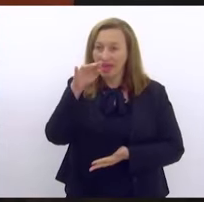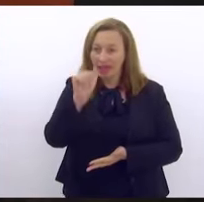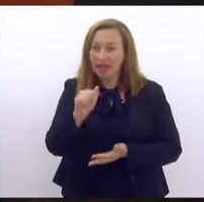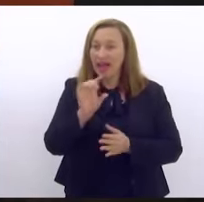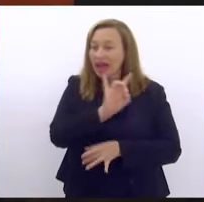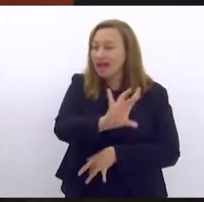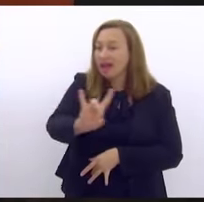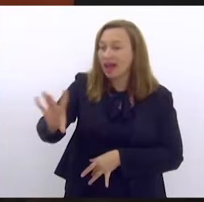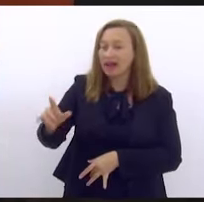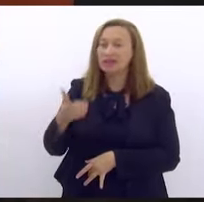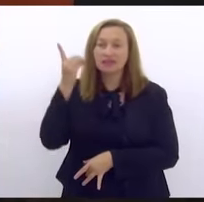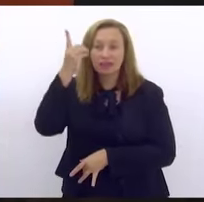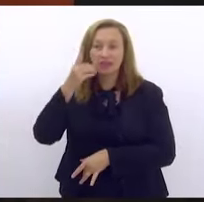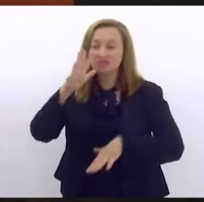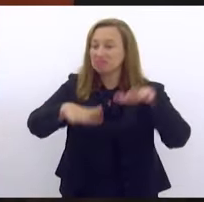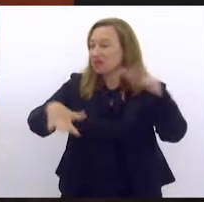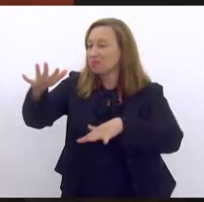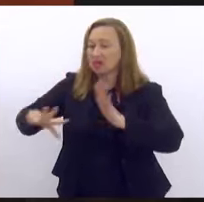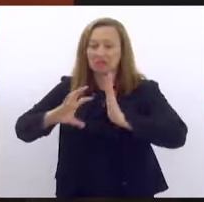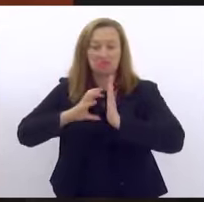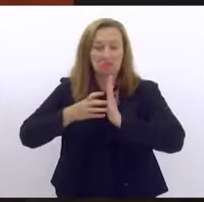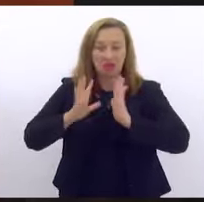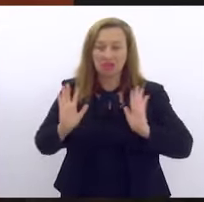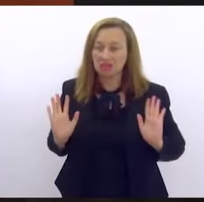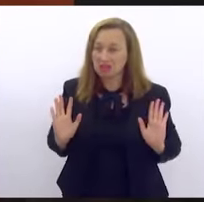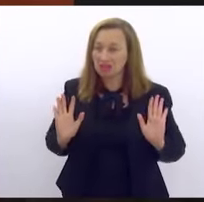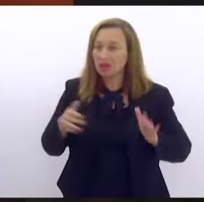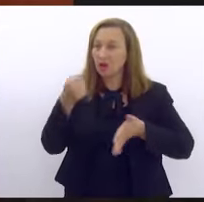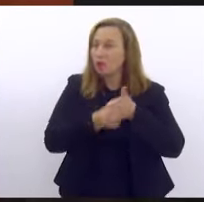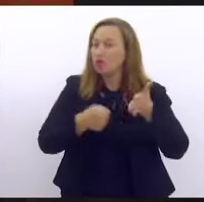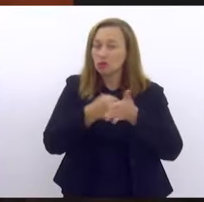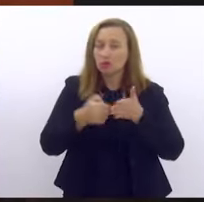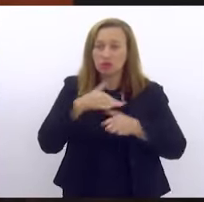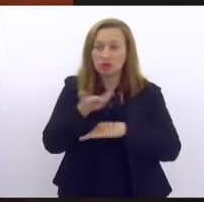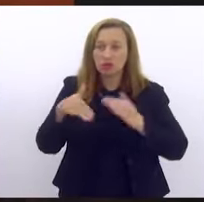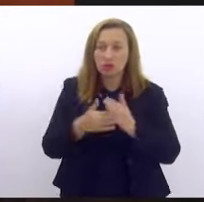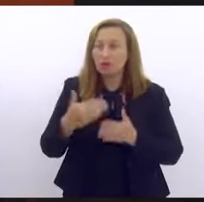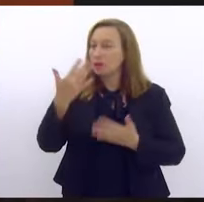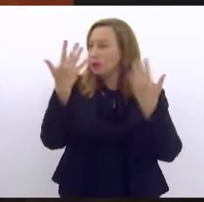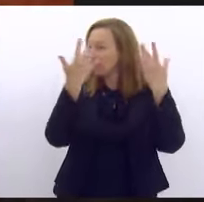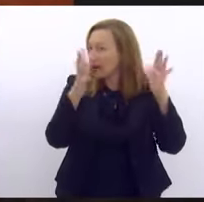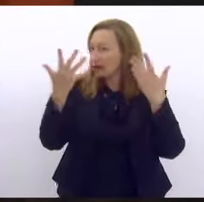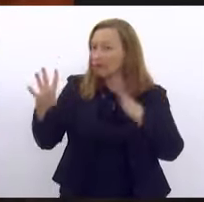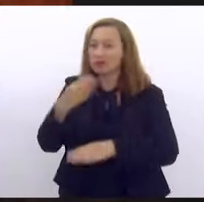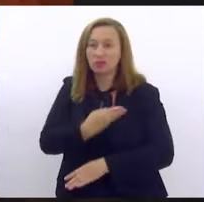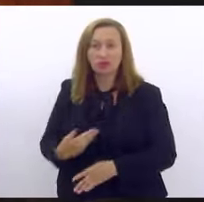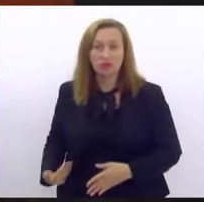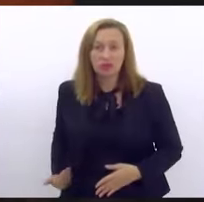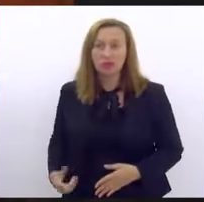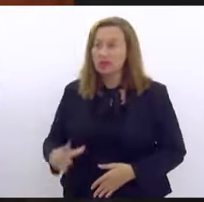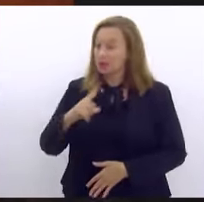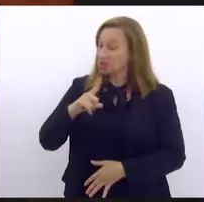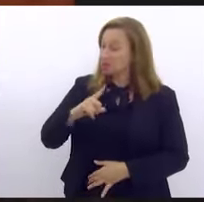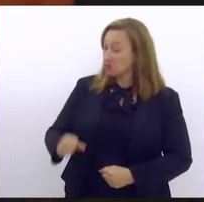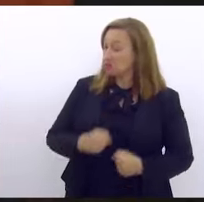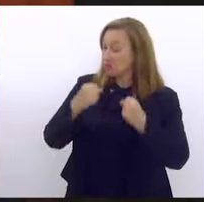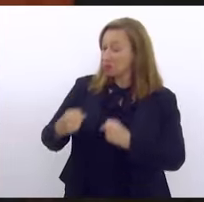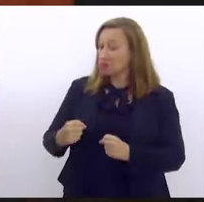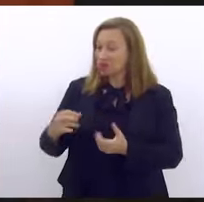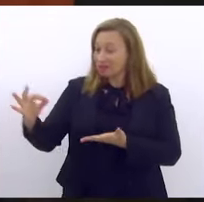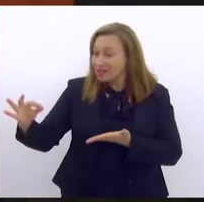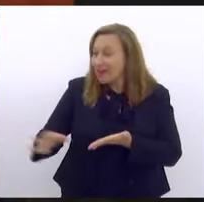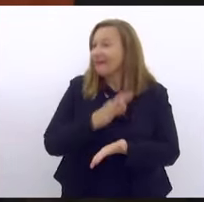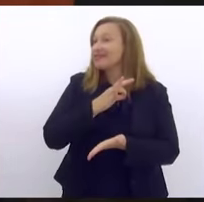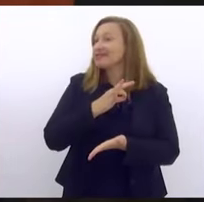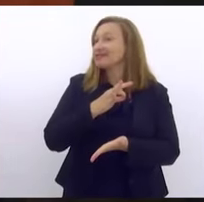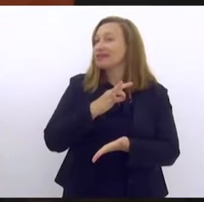que, independente de bandeira, porque isso é uma luta de todos. Parabéns ao governador, claro que quem tem o cofre, quem tem o poder de